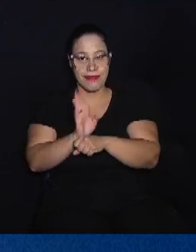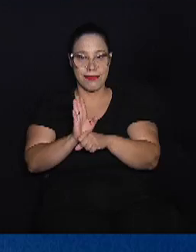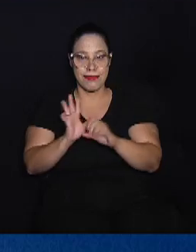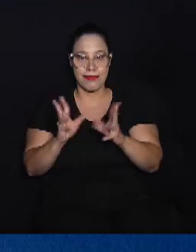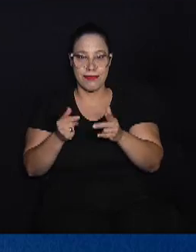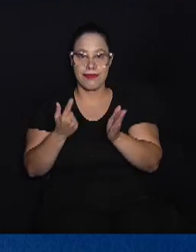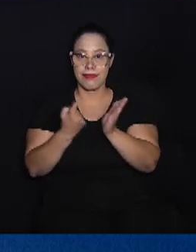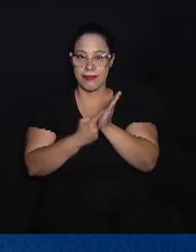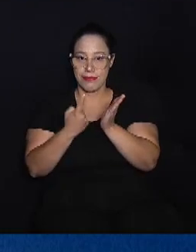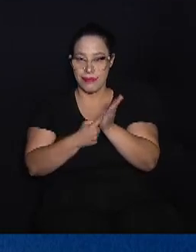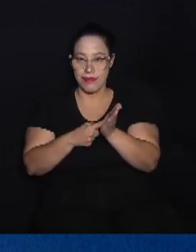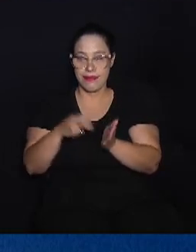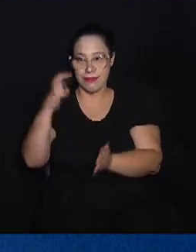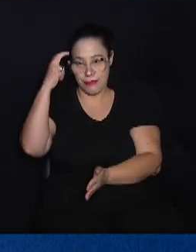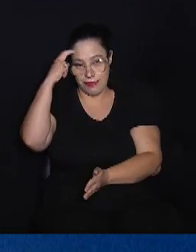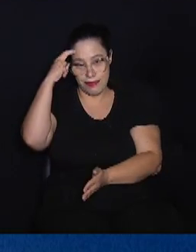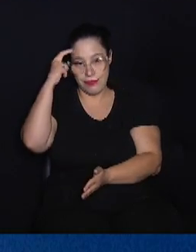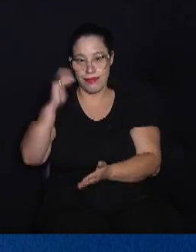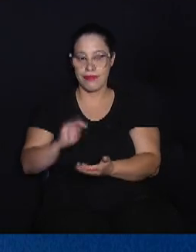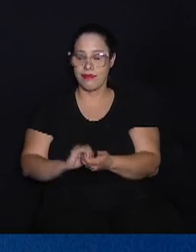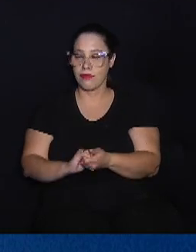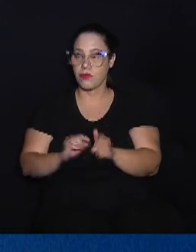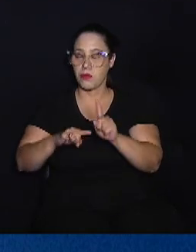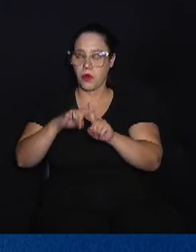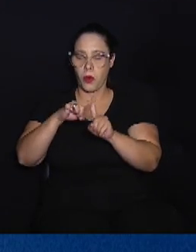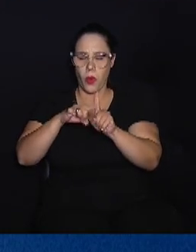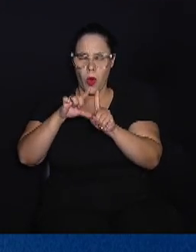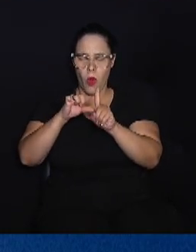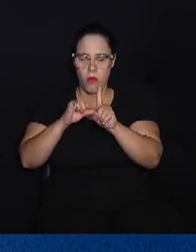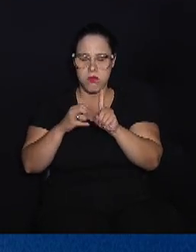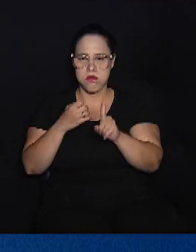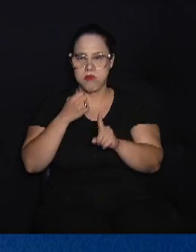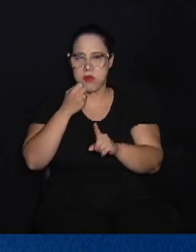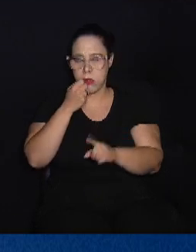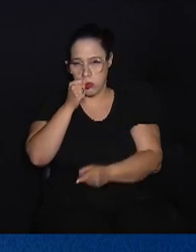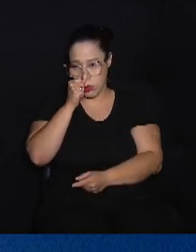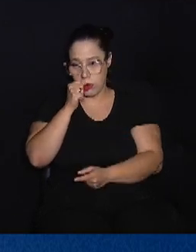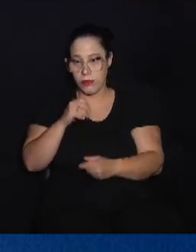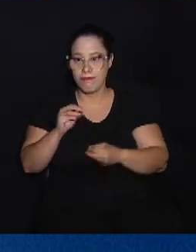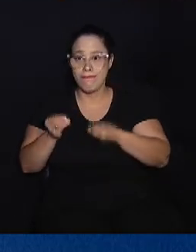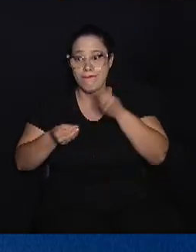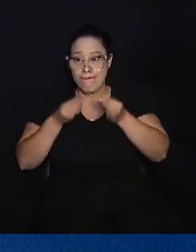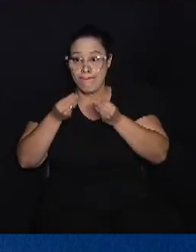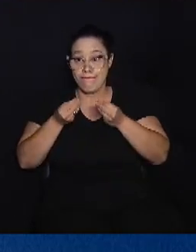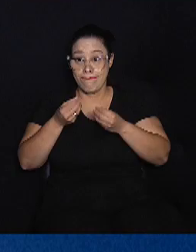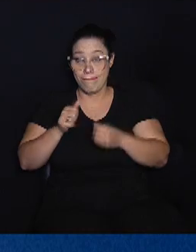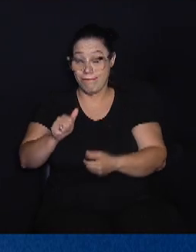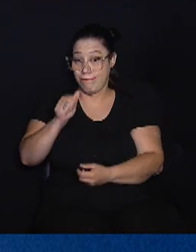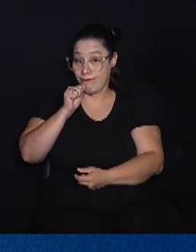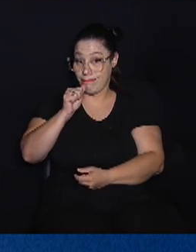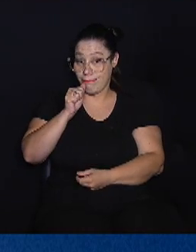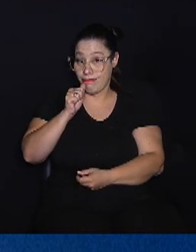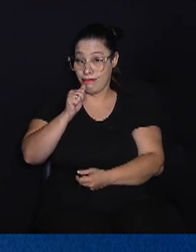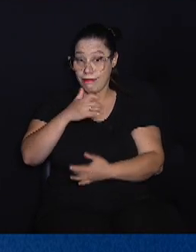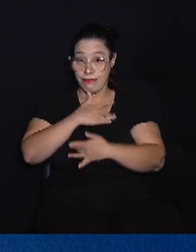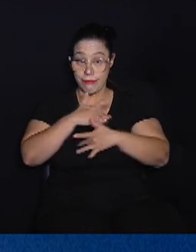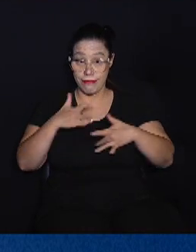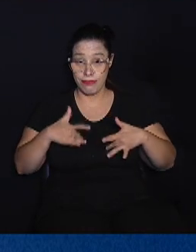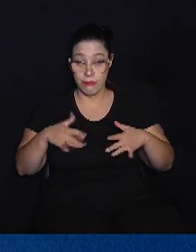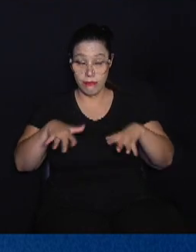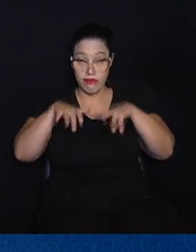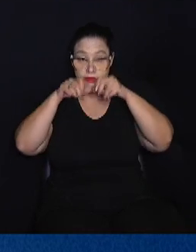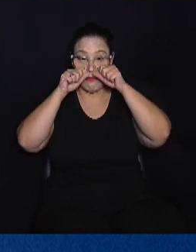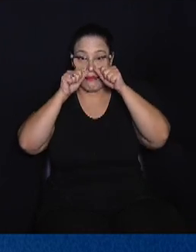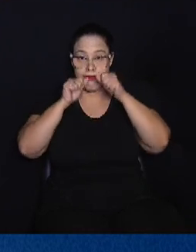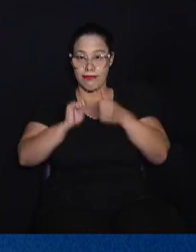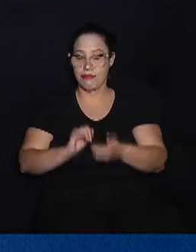a Agenda Cultural. Tempo seco, saiba como se cuidar para manter a hidratação e a saúde